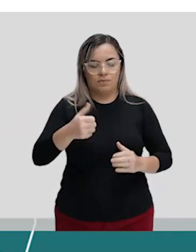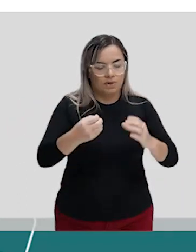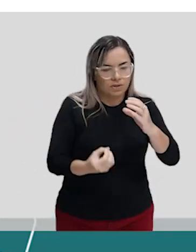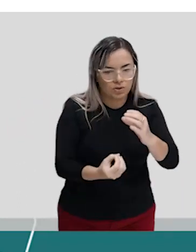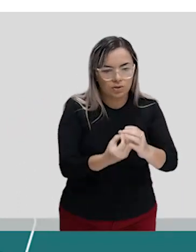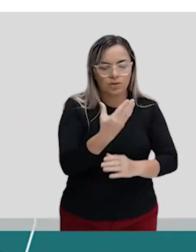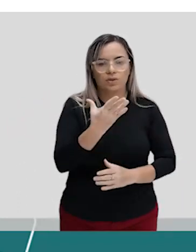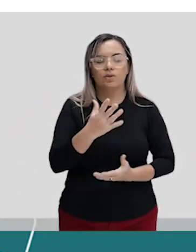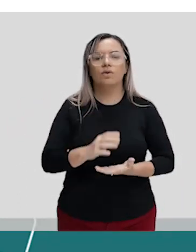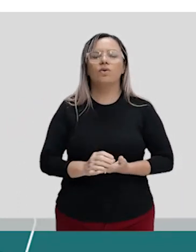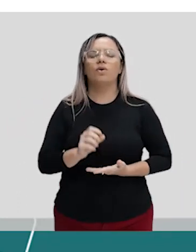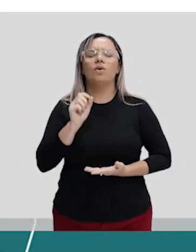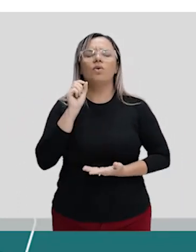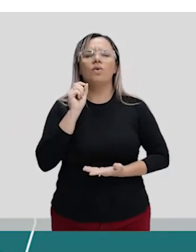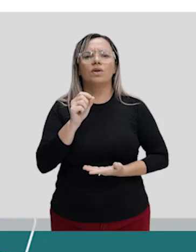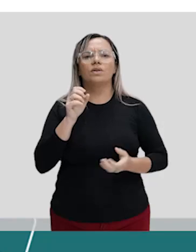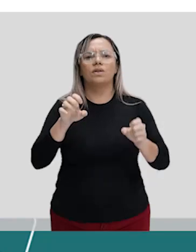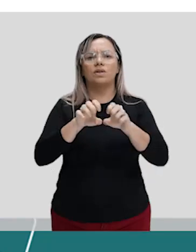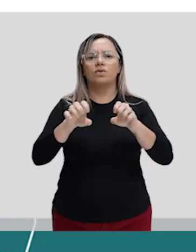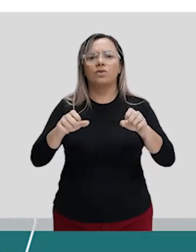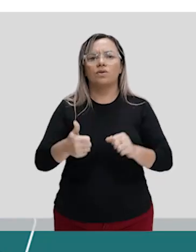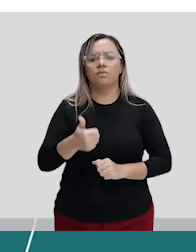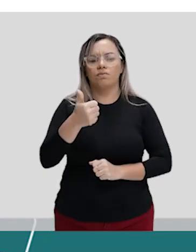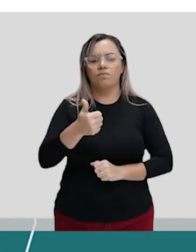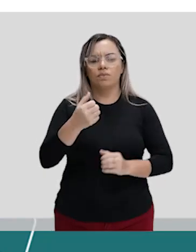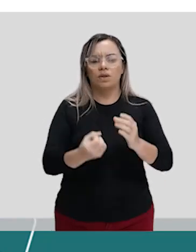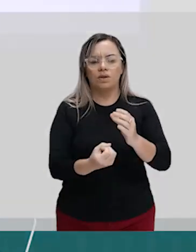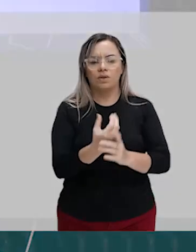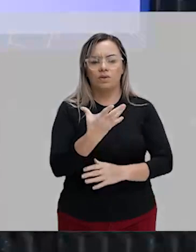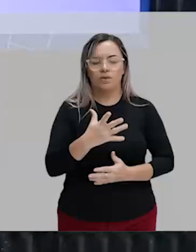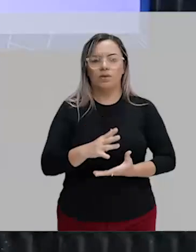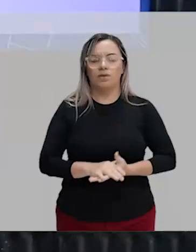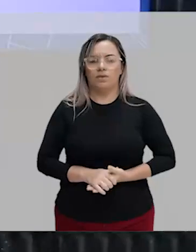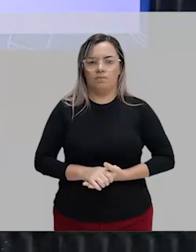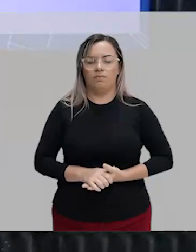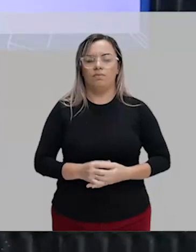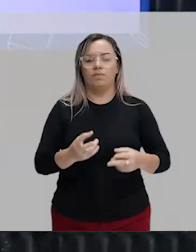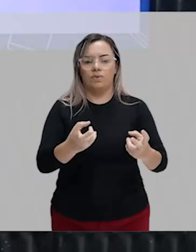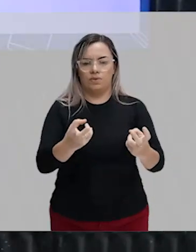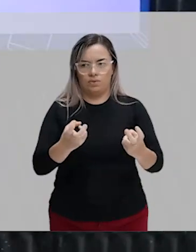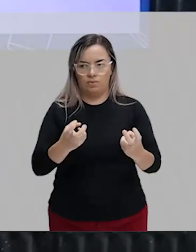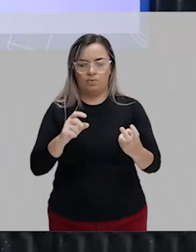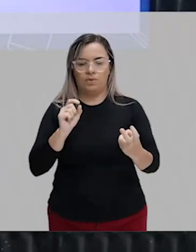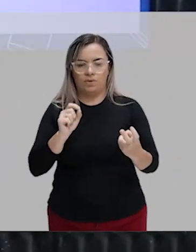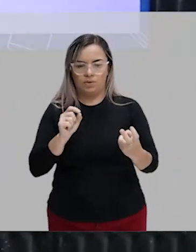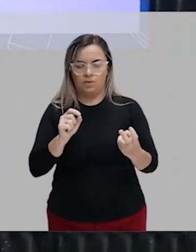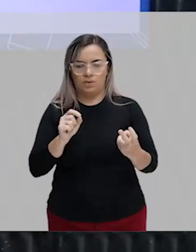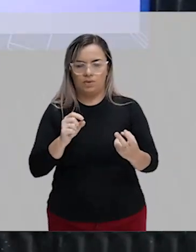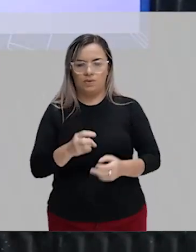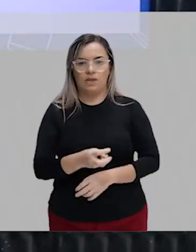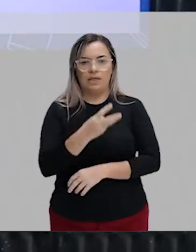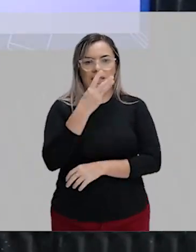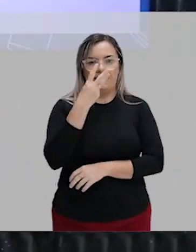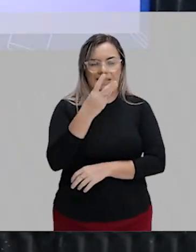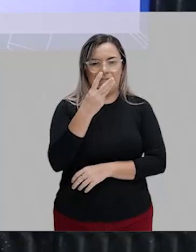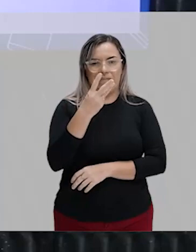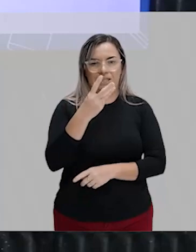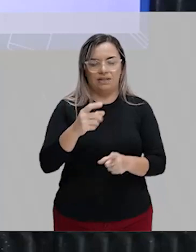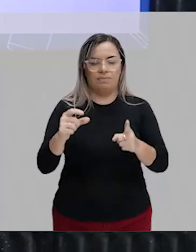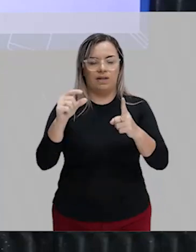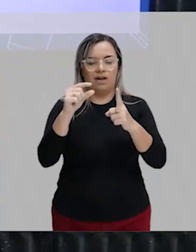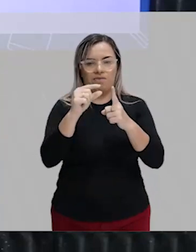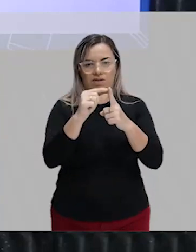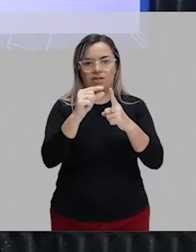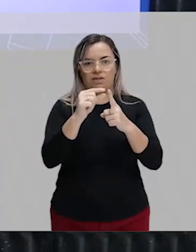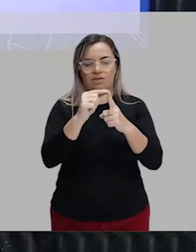proteínas. O que seria a estrutura primária? Bem, eu quero que vocês percebam aqui, ó, eu coloquei 3 palavras. Essas